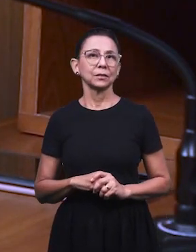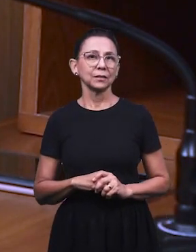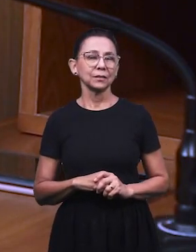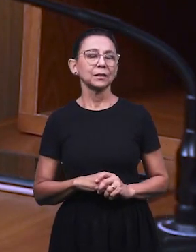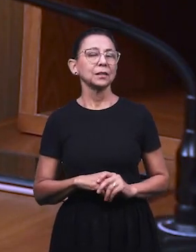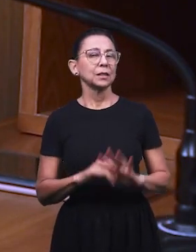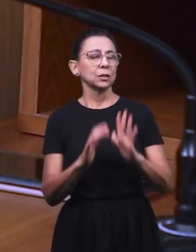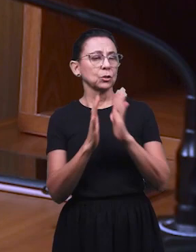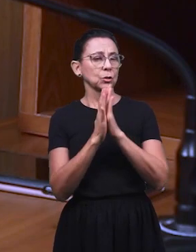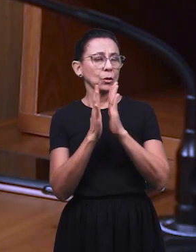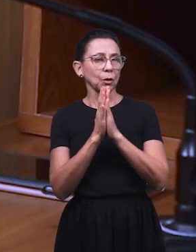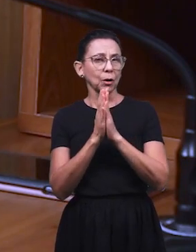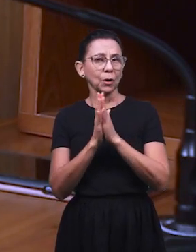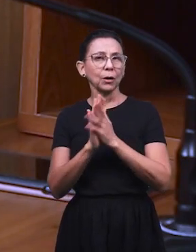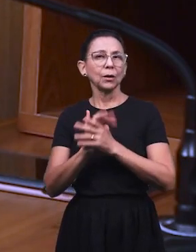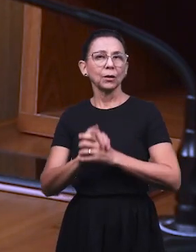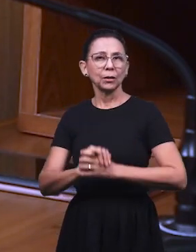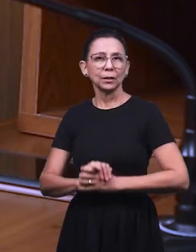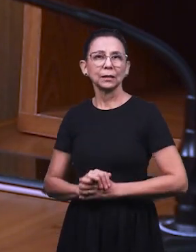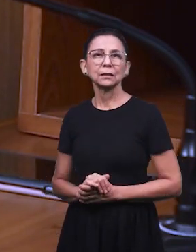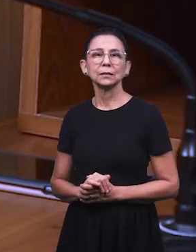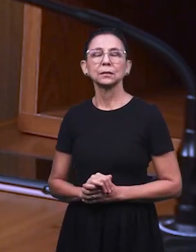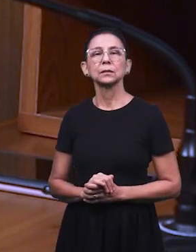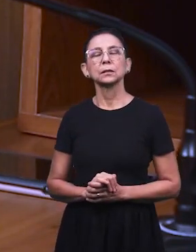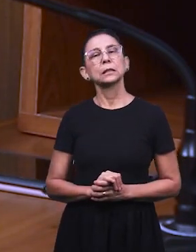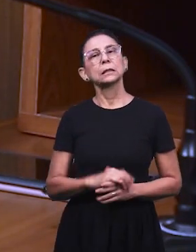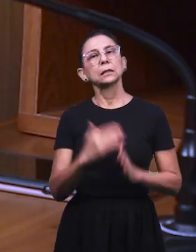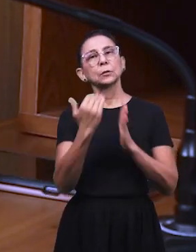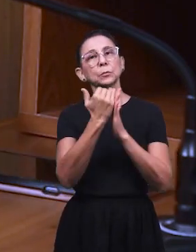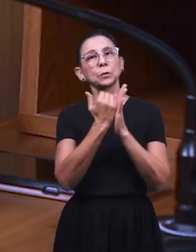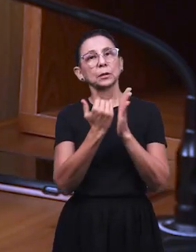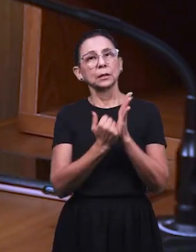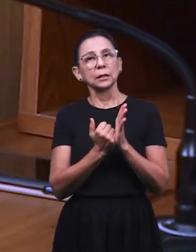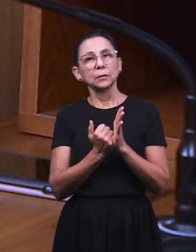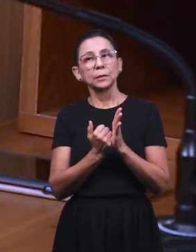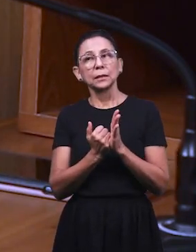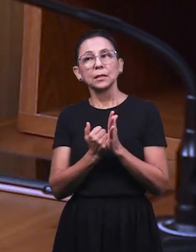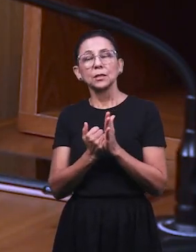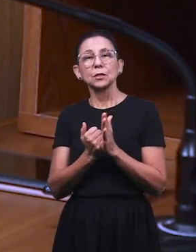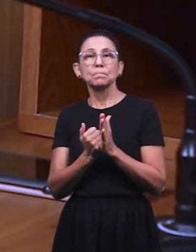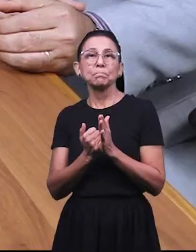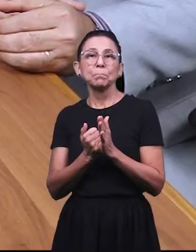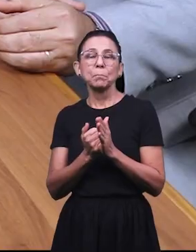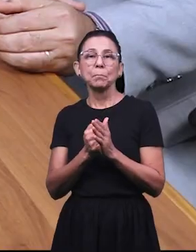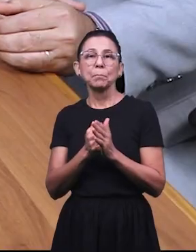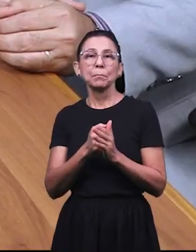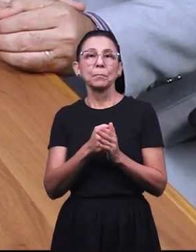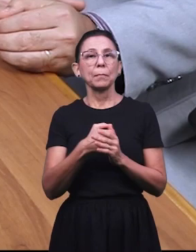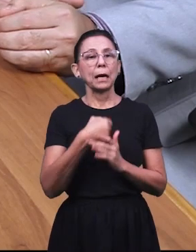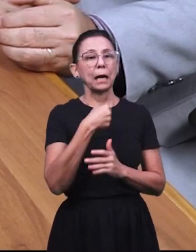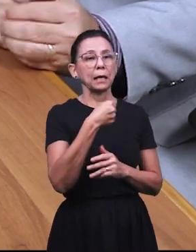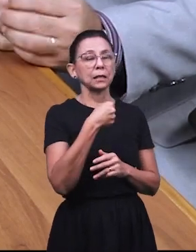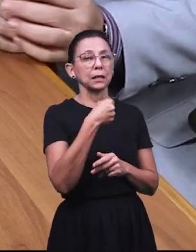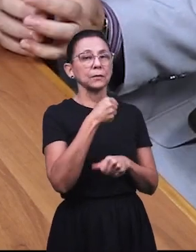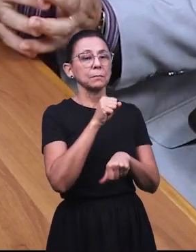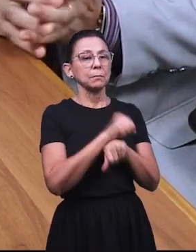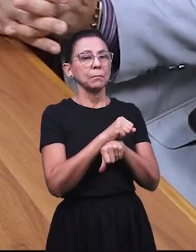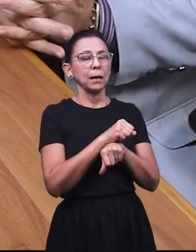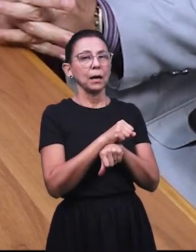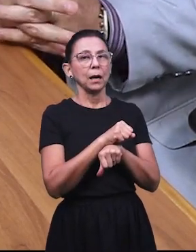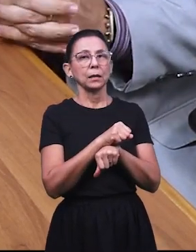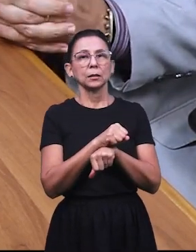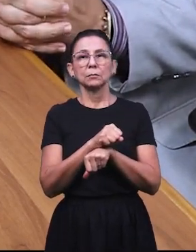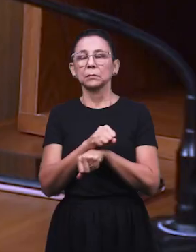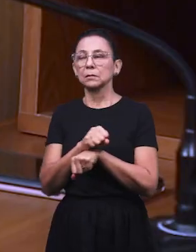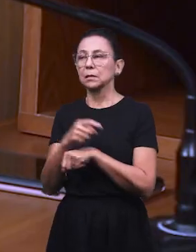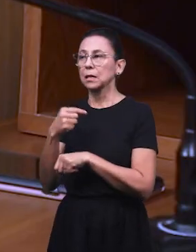aqui. Que é o ambiente onde os irmãos, eles choram, porque a gente chora muito. já teve